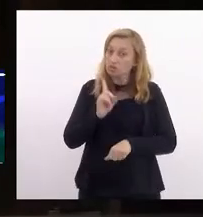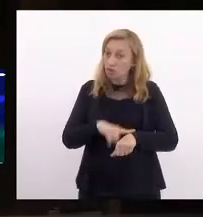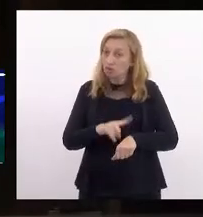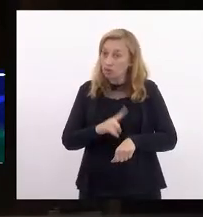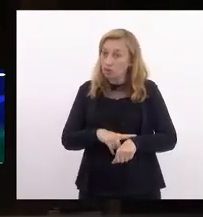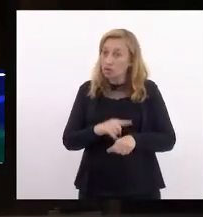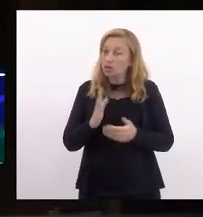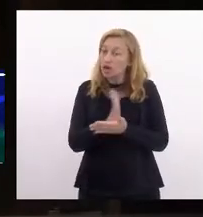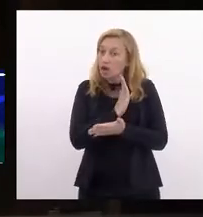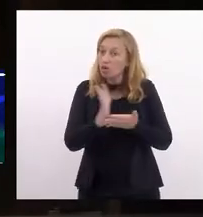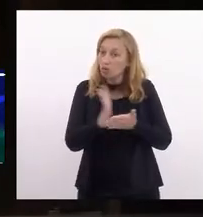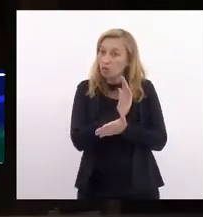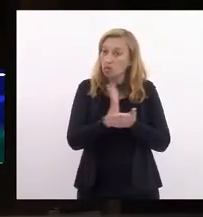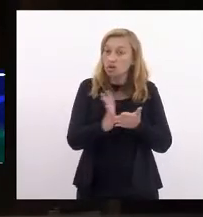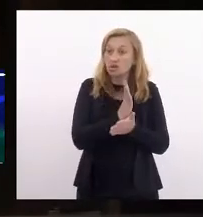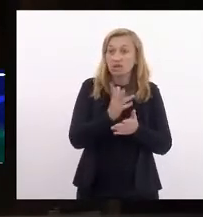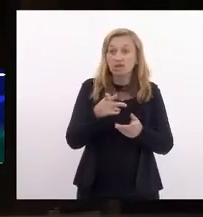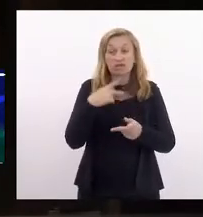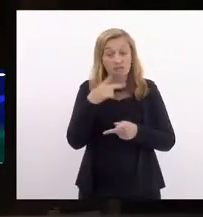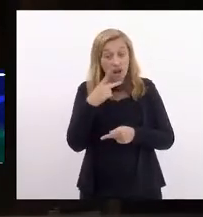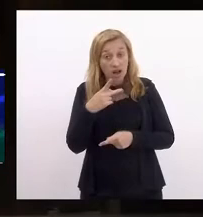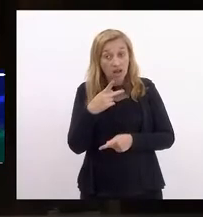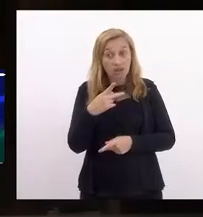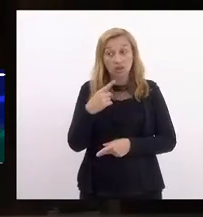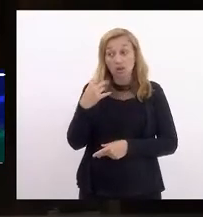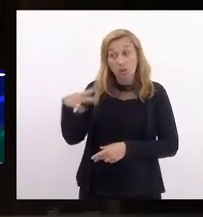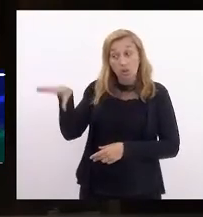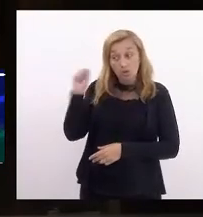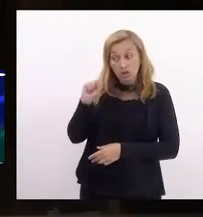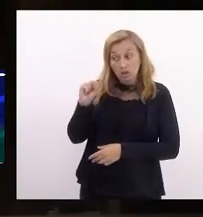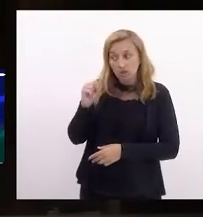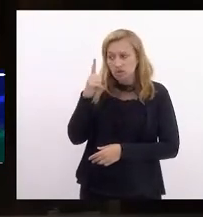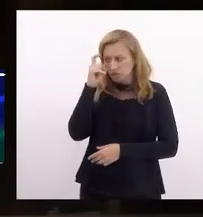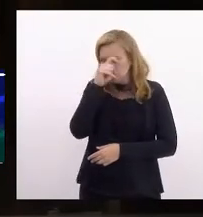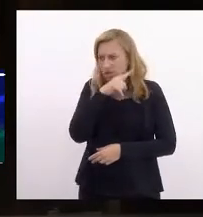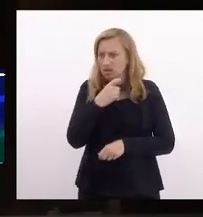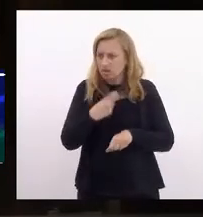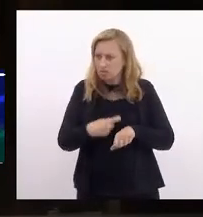de algumas palavras que eu vi duras duras